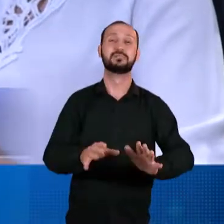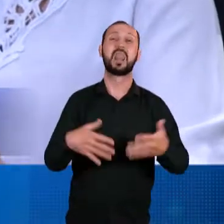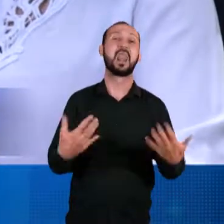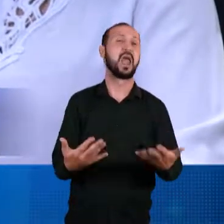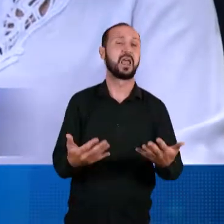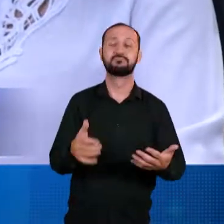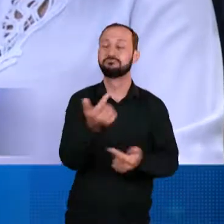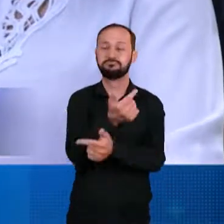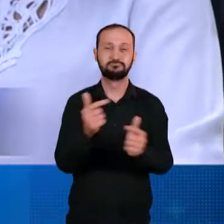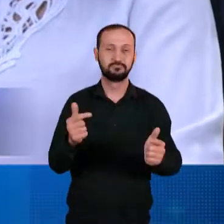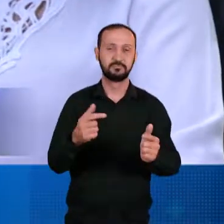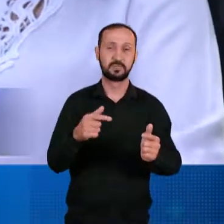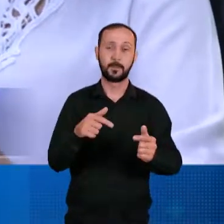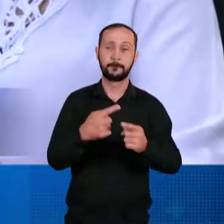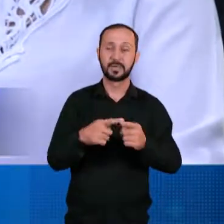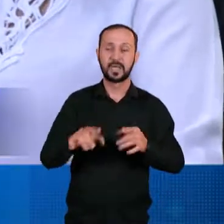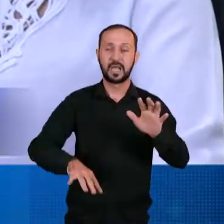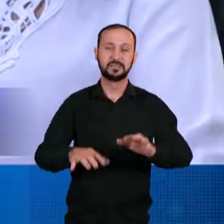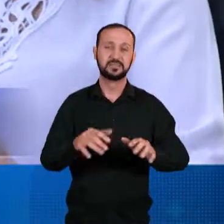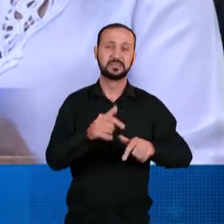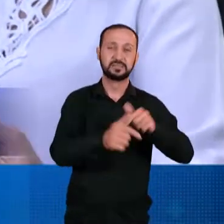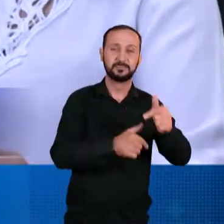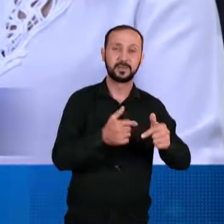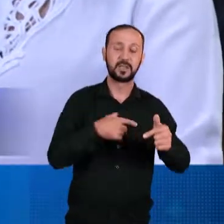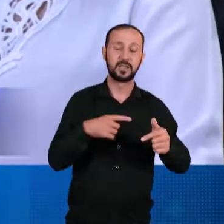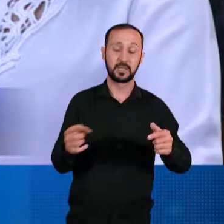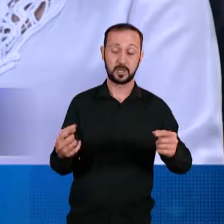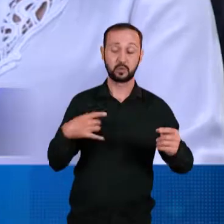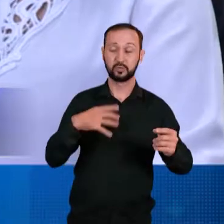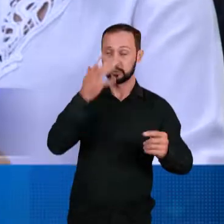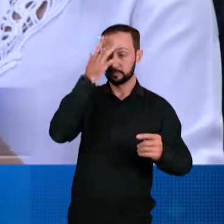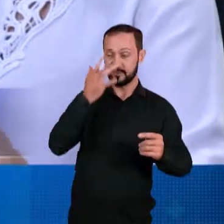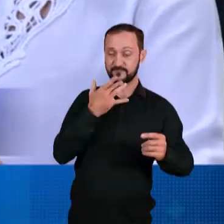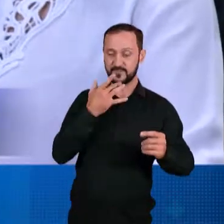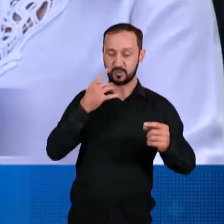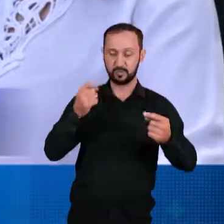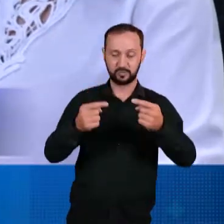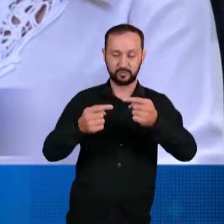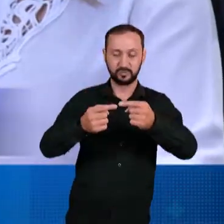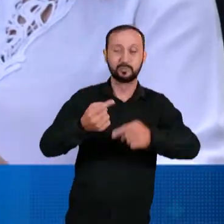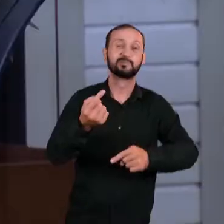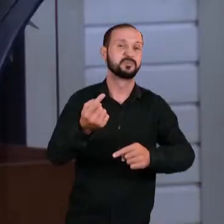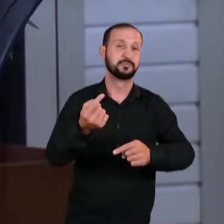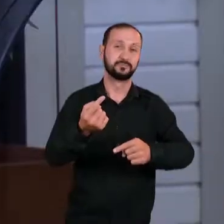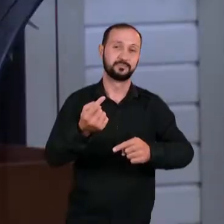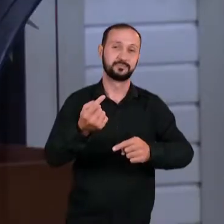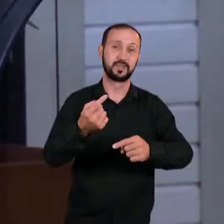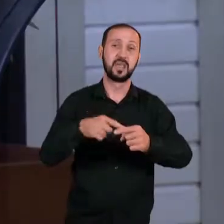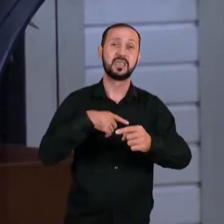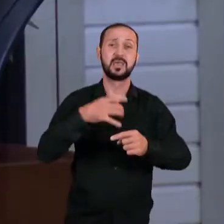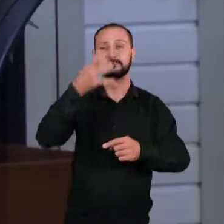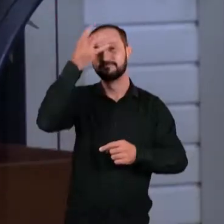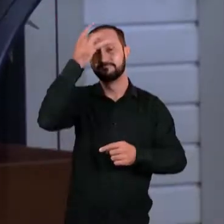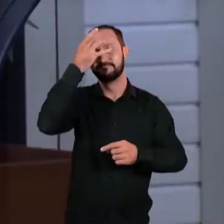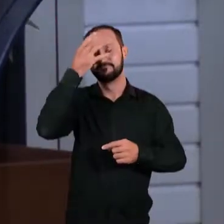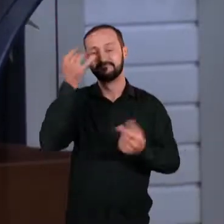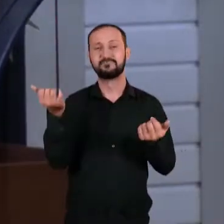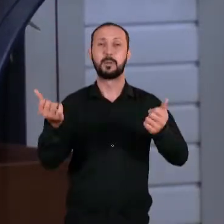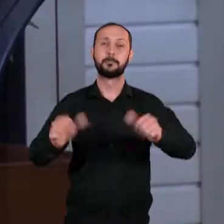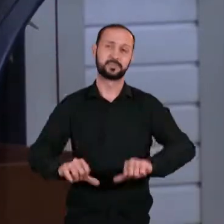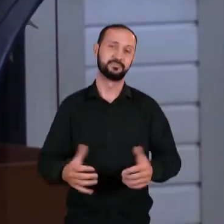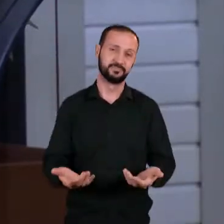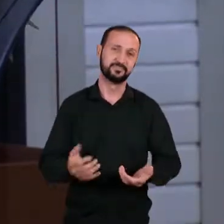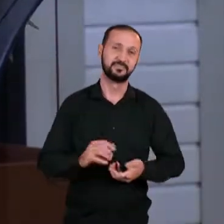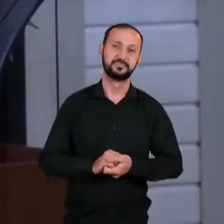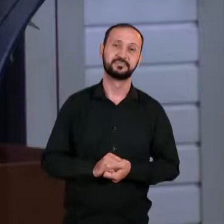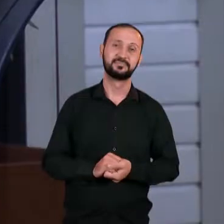não facilite a maneira dela trabalhar, não facilite que ela fique mentalmente saudável, mentalmente feliz.